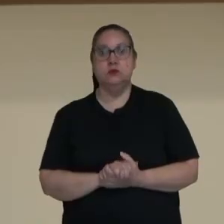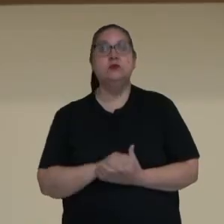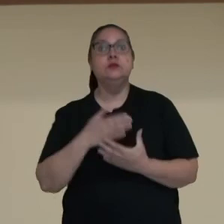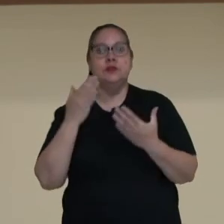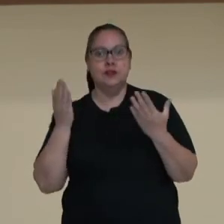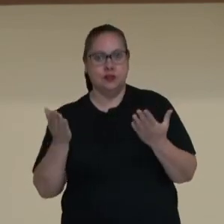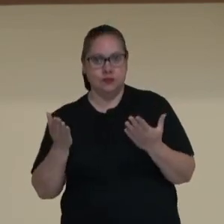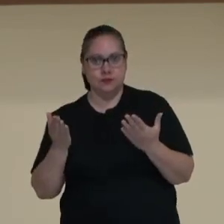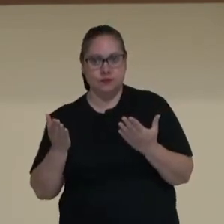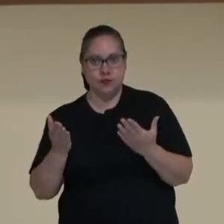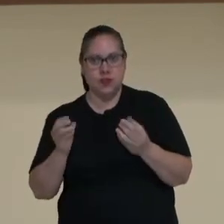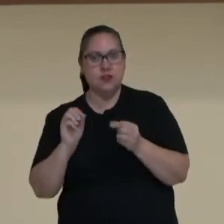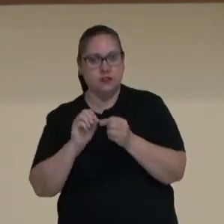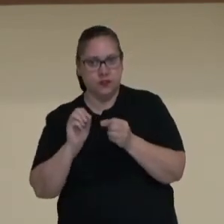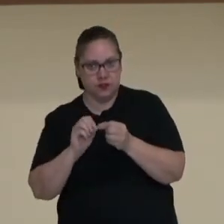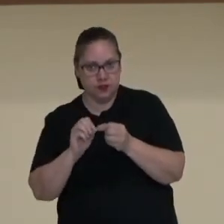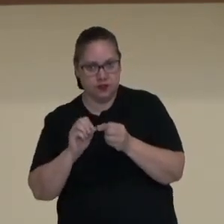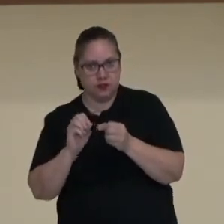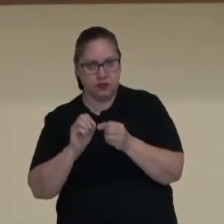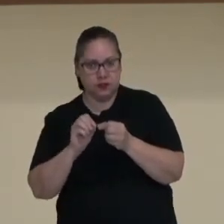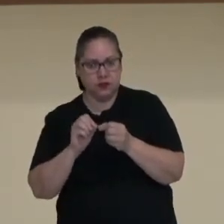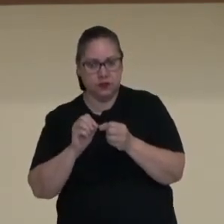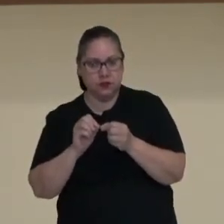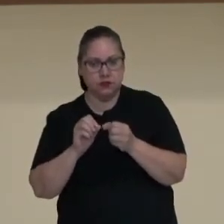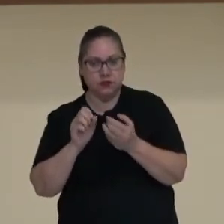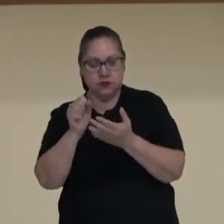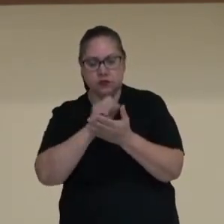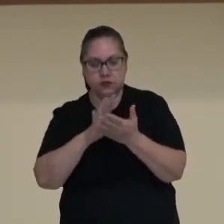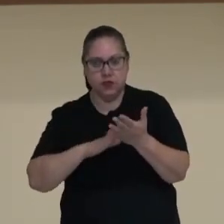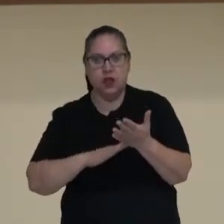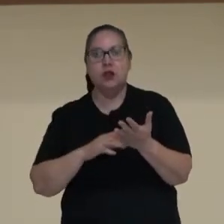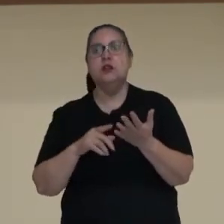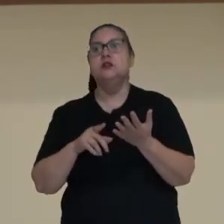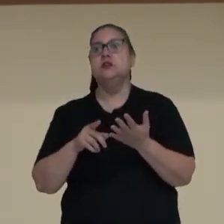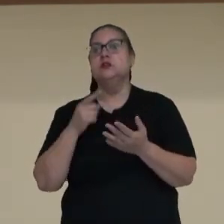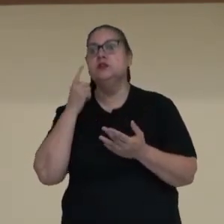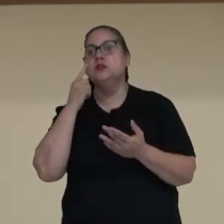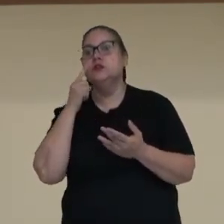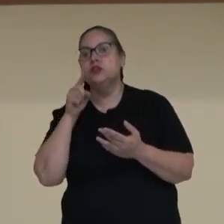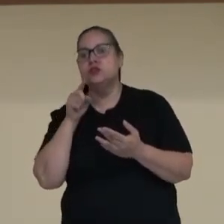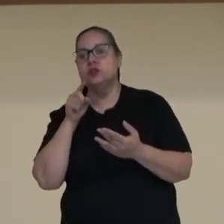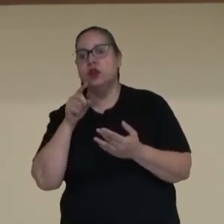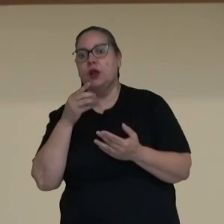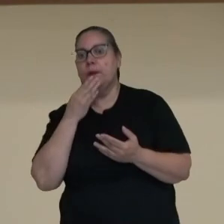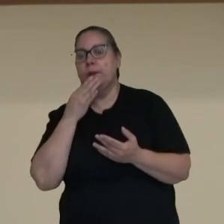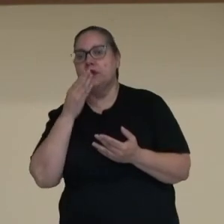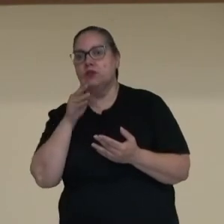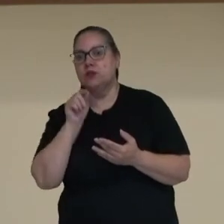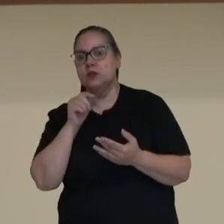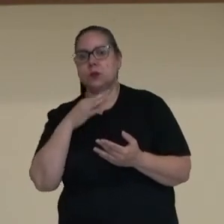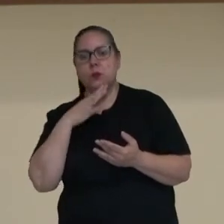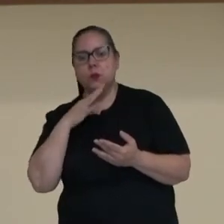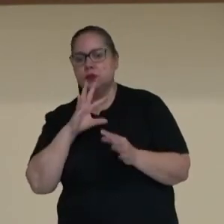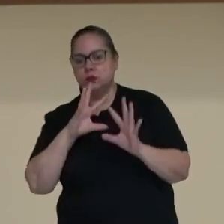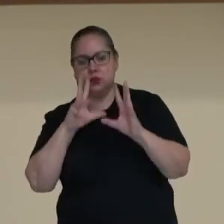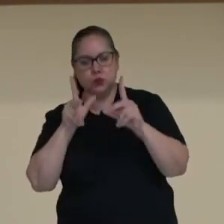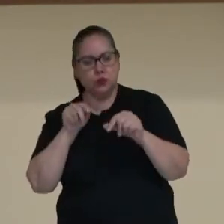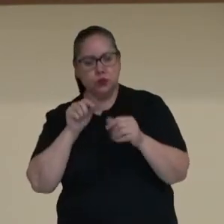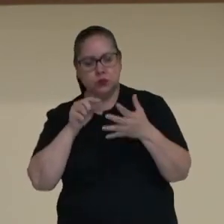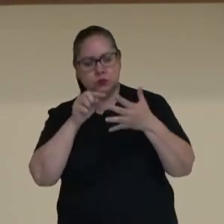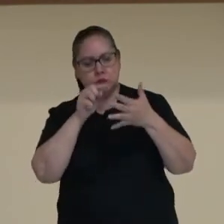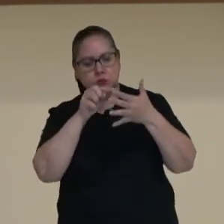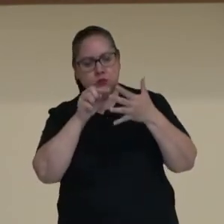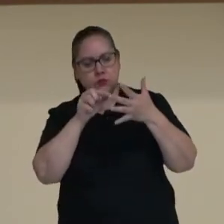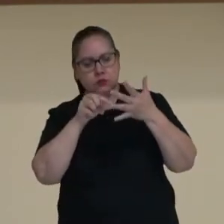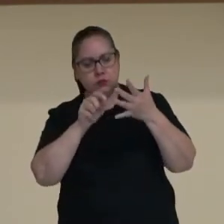E aí, pessoal, vocês conseguiram fazer essa atividade, né? Veja aqui, ela pede que você conheça todos os pontos, né? Que